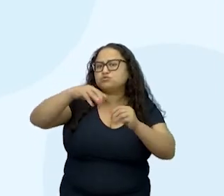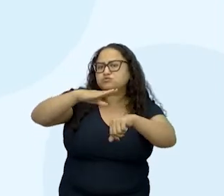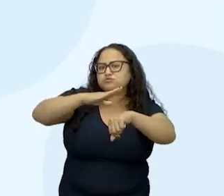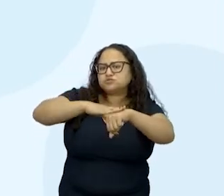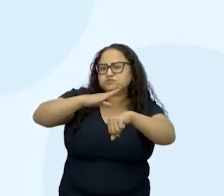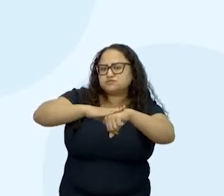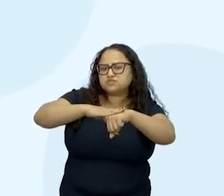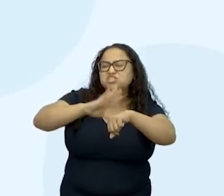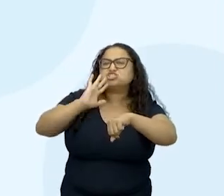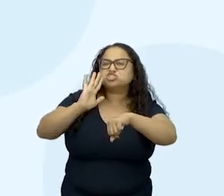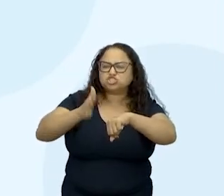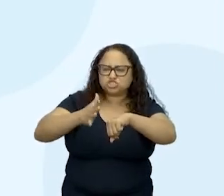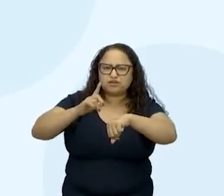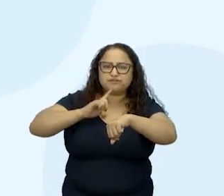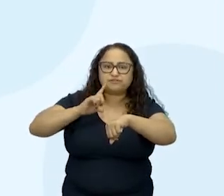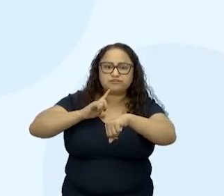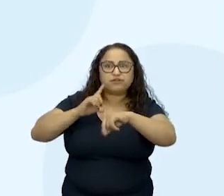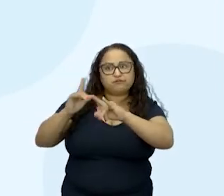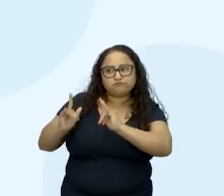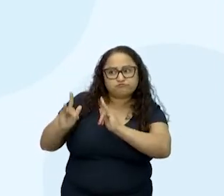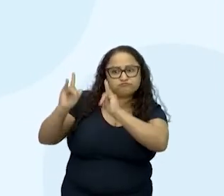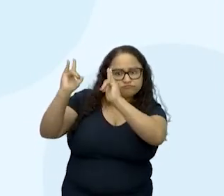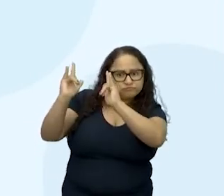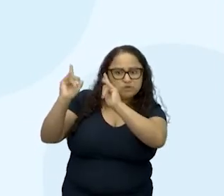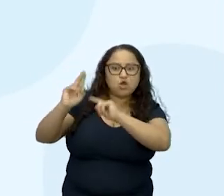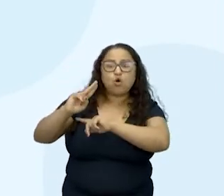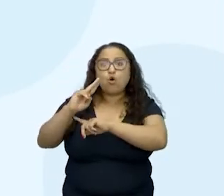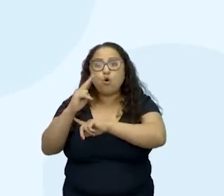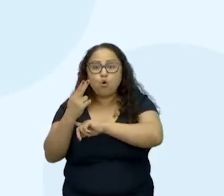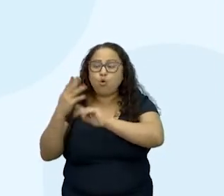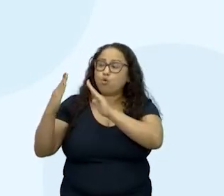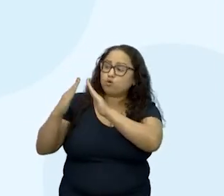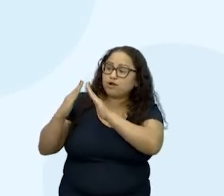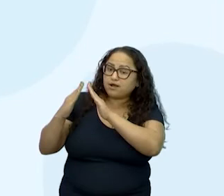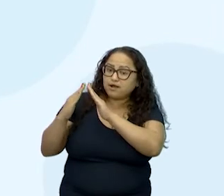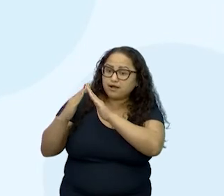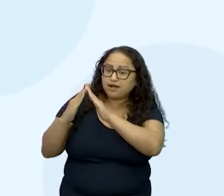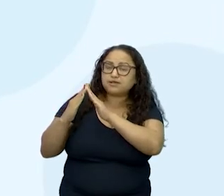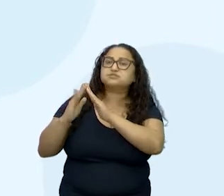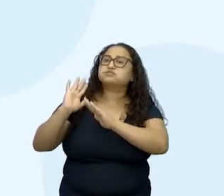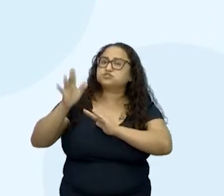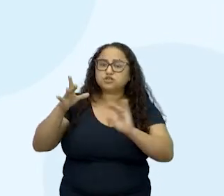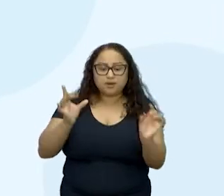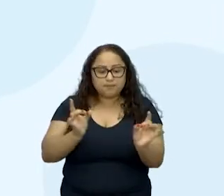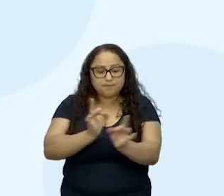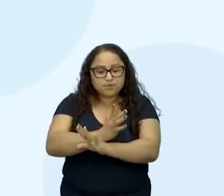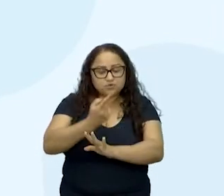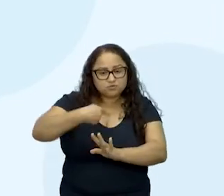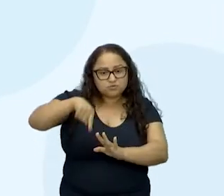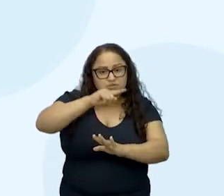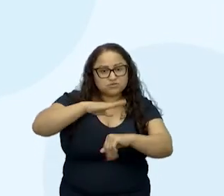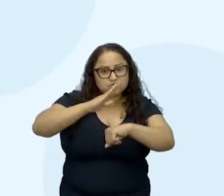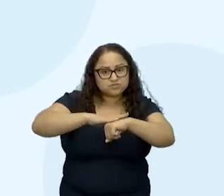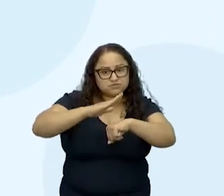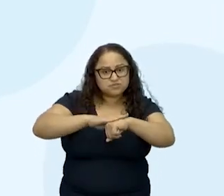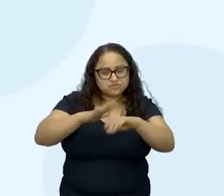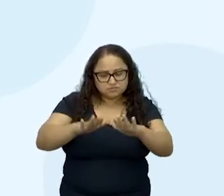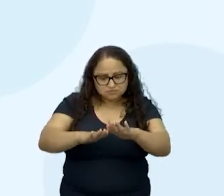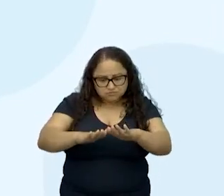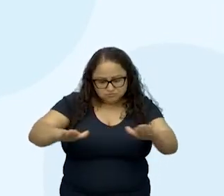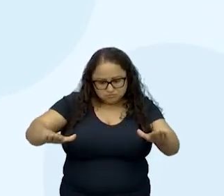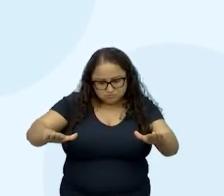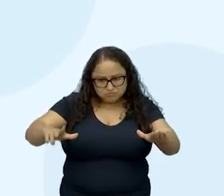de uma edificação, né? E a gente vai estar se preparando para fazer a nossa planta baixa,